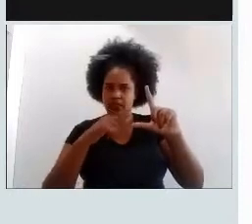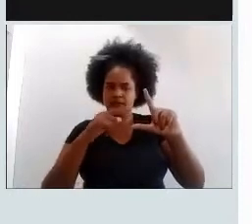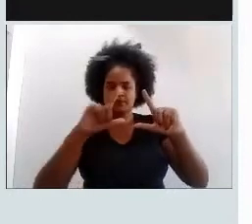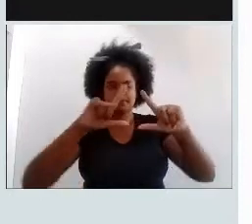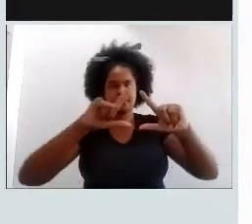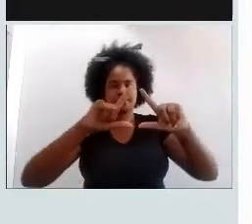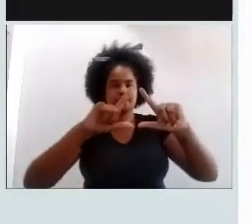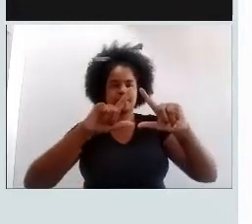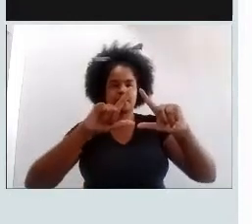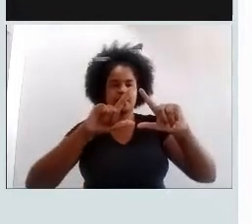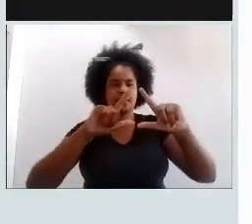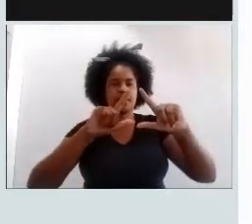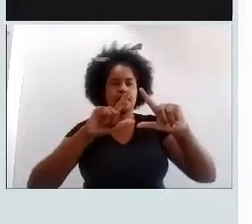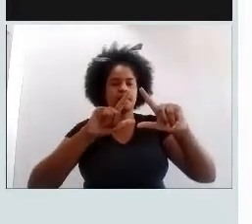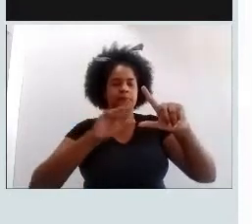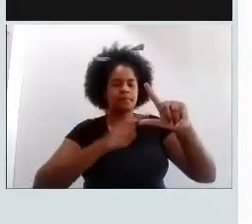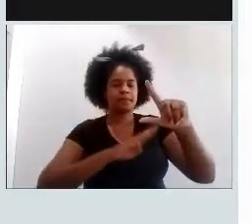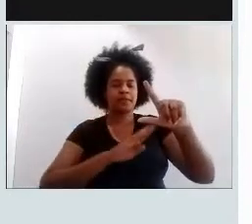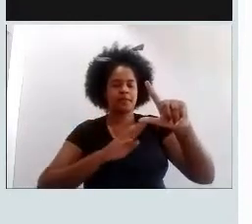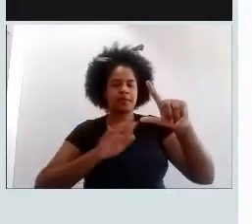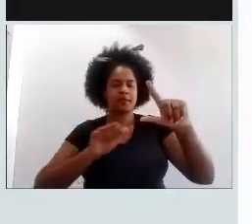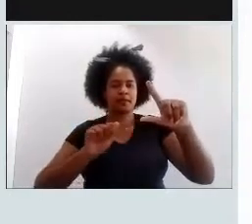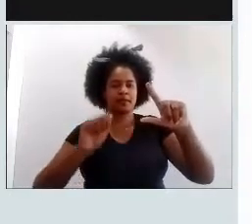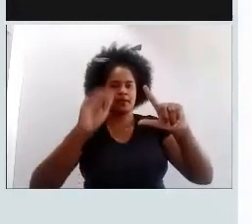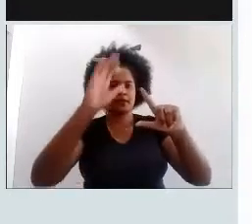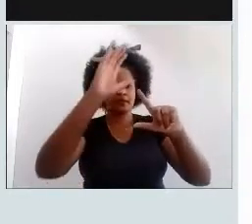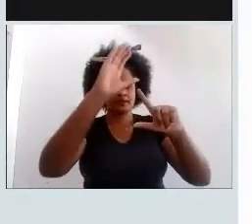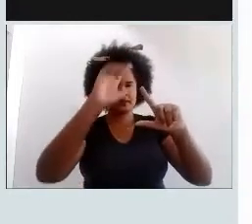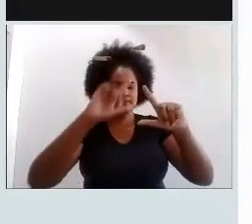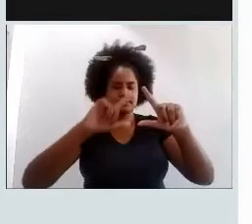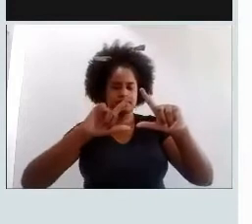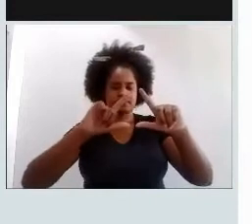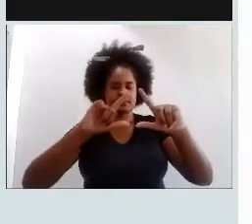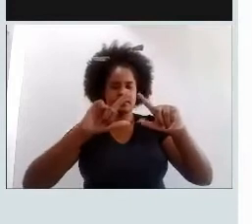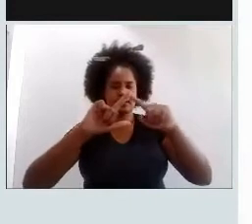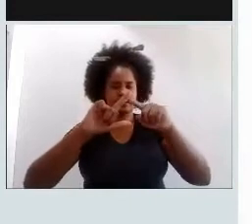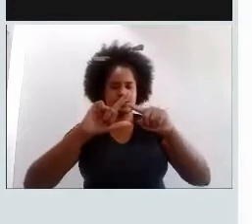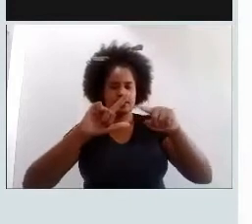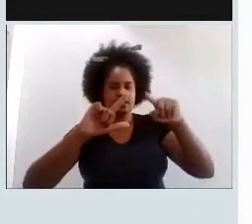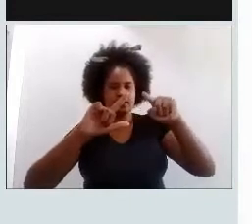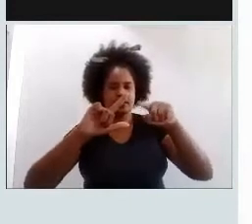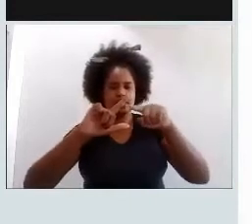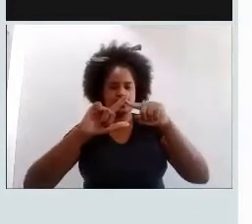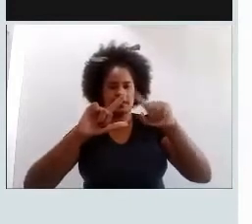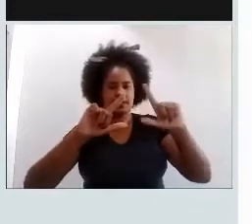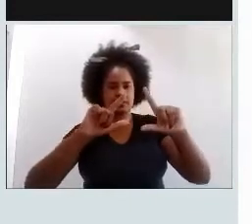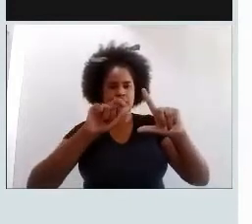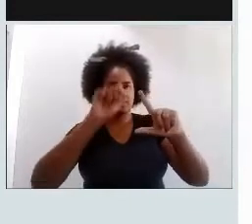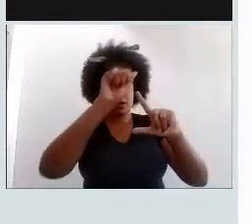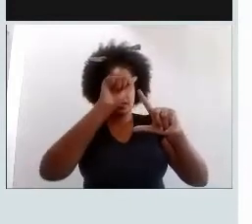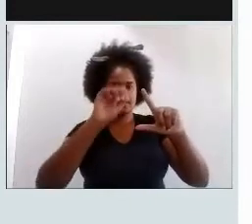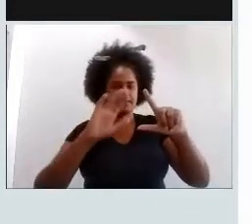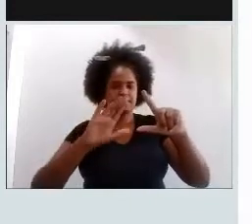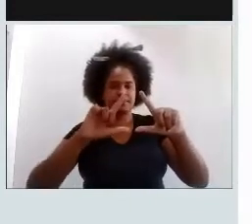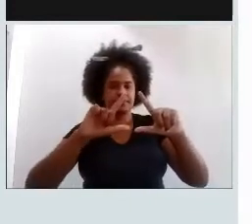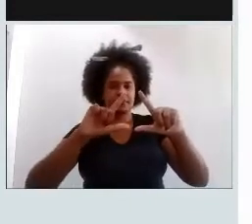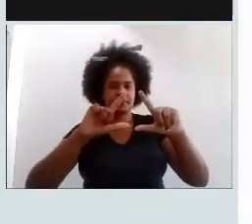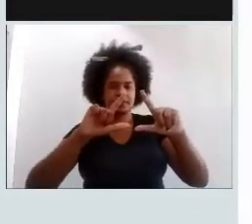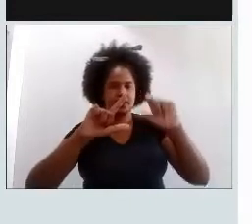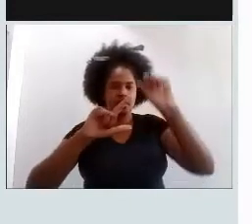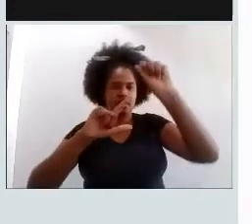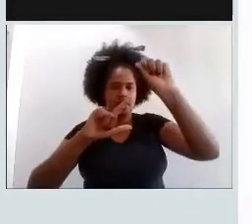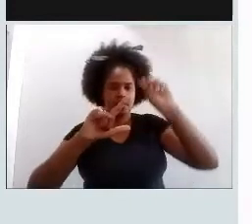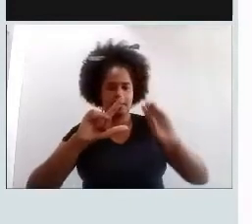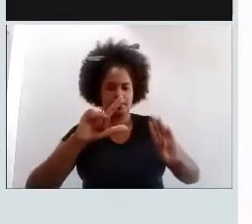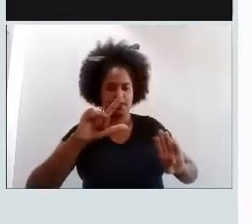meio. Ou se não, ângulo A. De A, B, C, o ângulo que vai